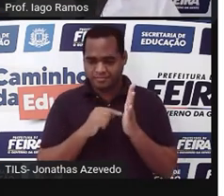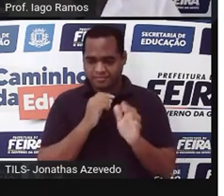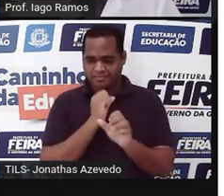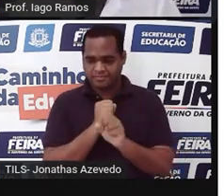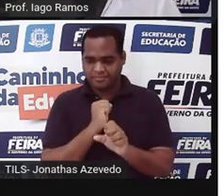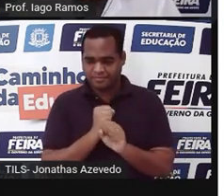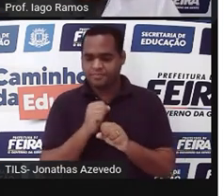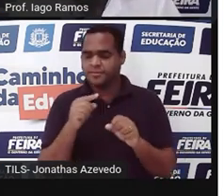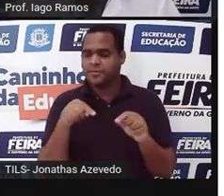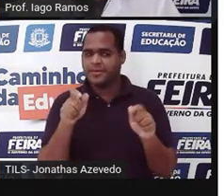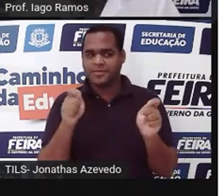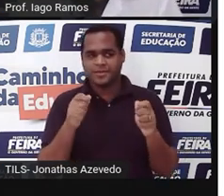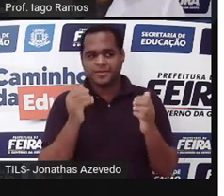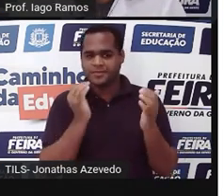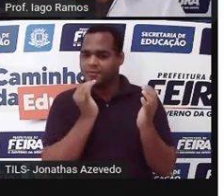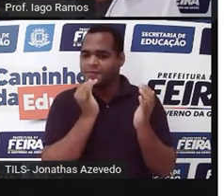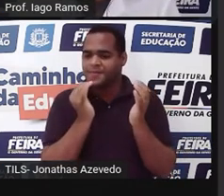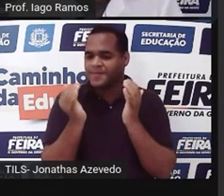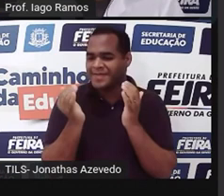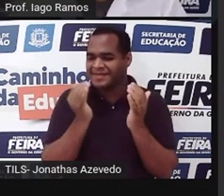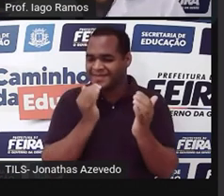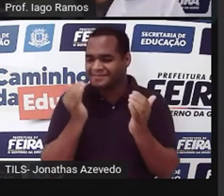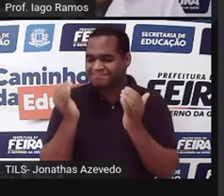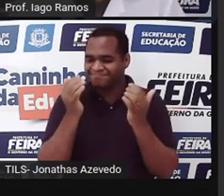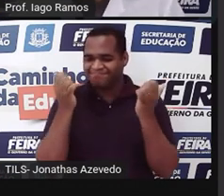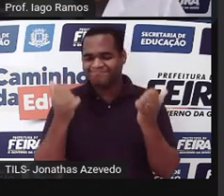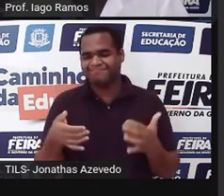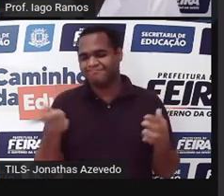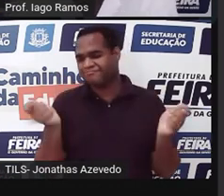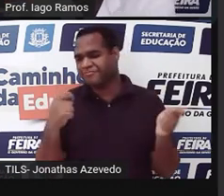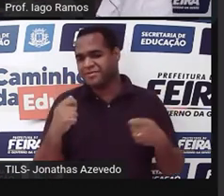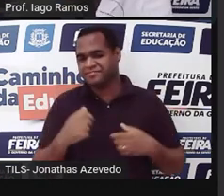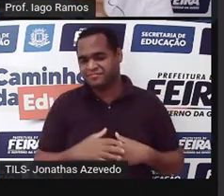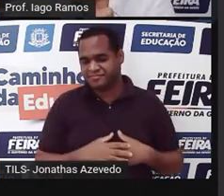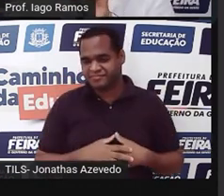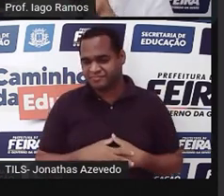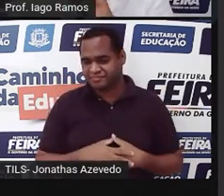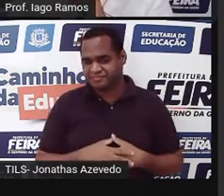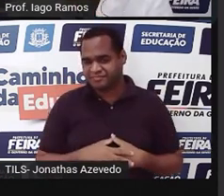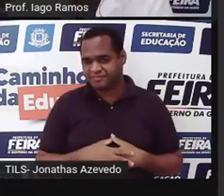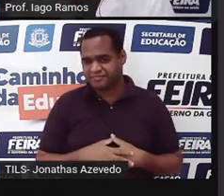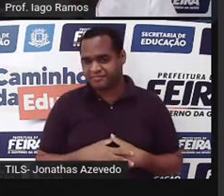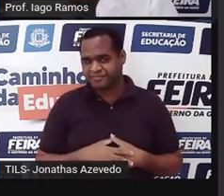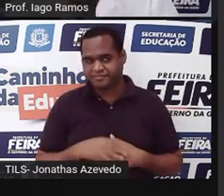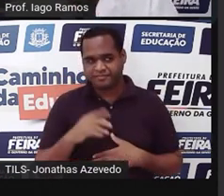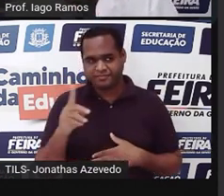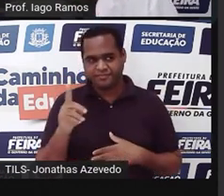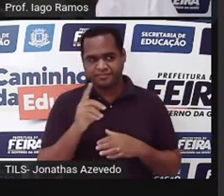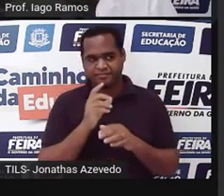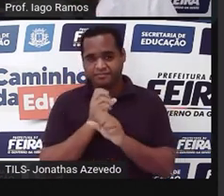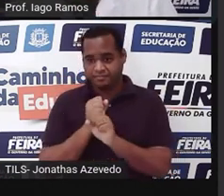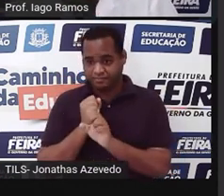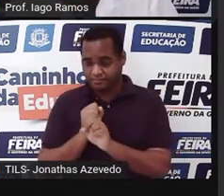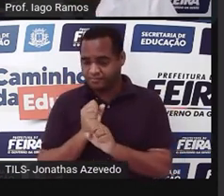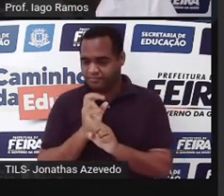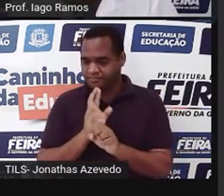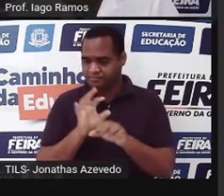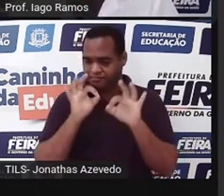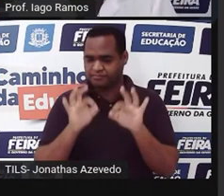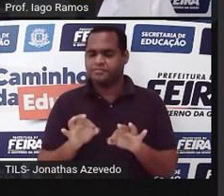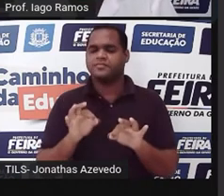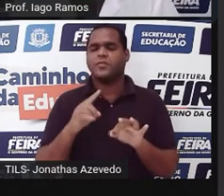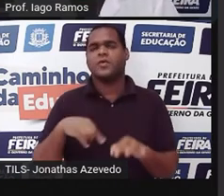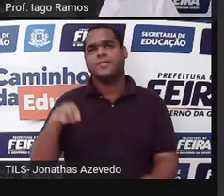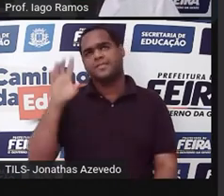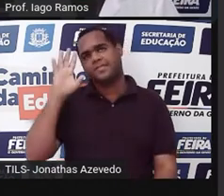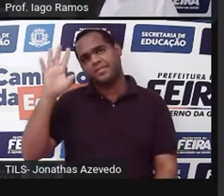e a gente vai comparar os resultados Olha só vou ali o cálculo que a gente já fez corretamente agora a gente vai